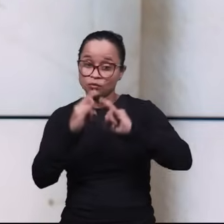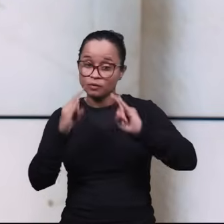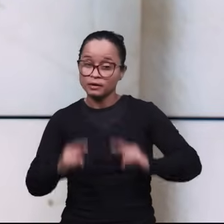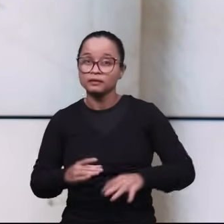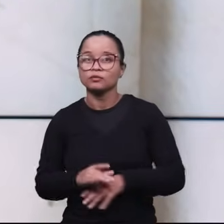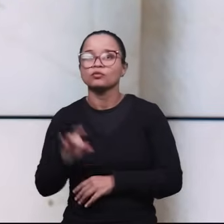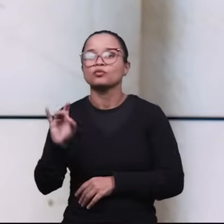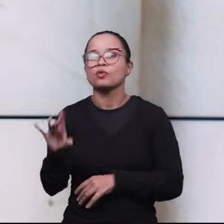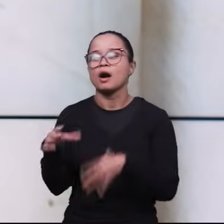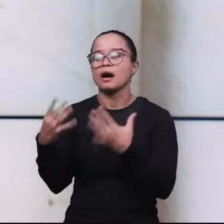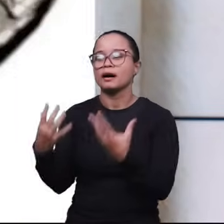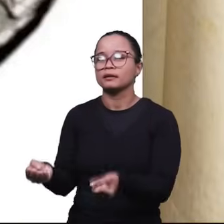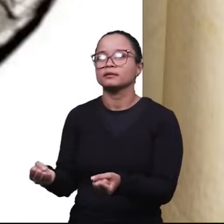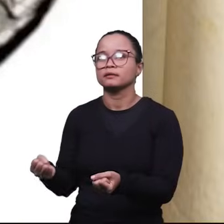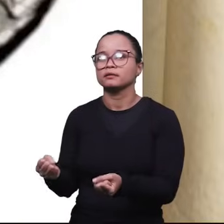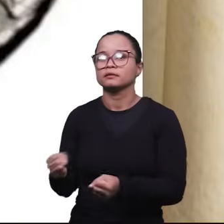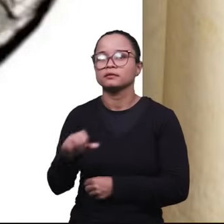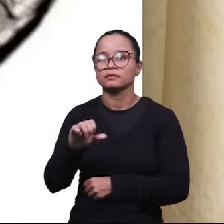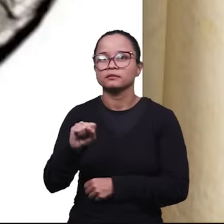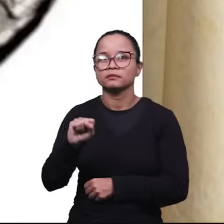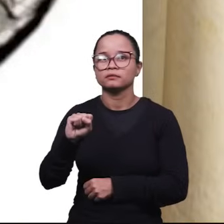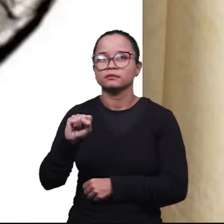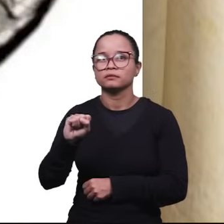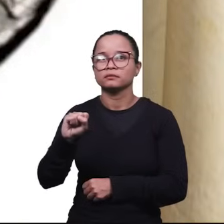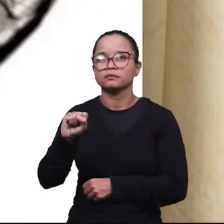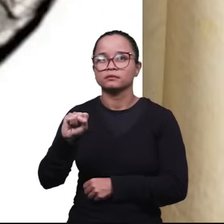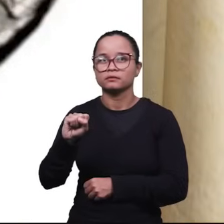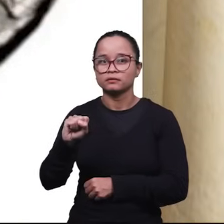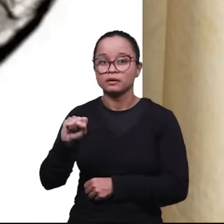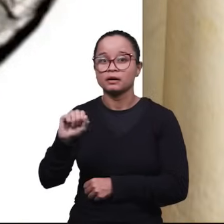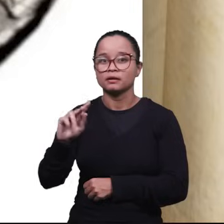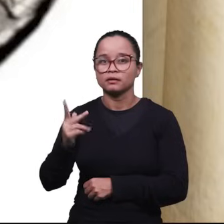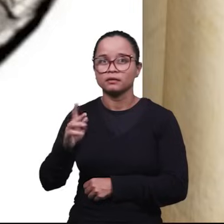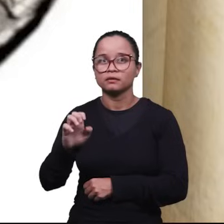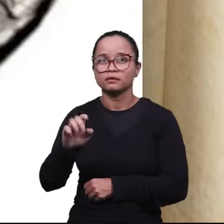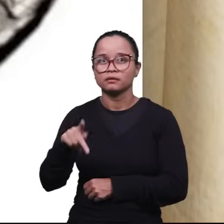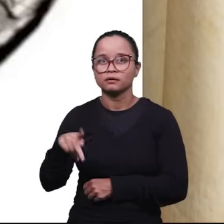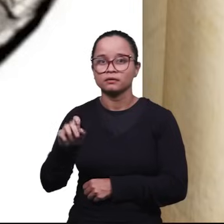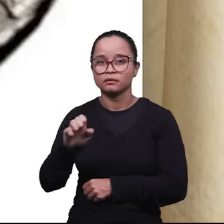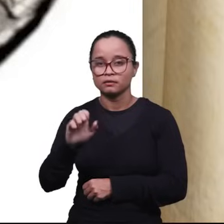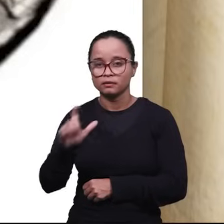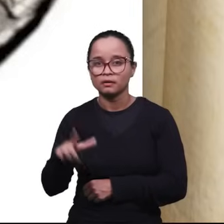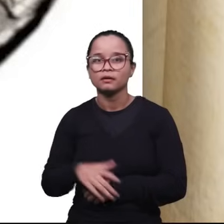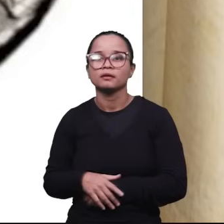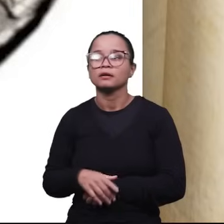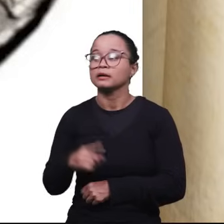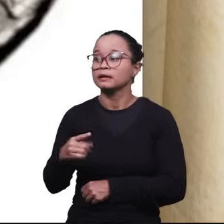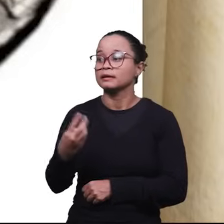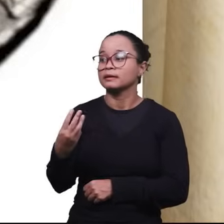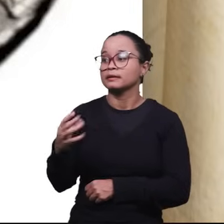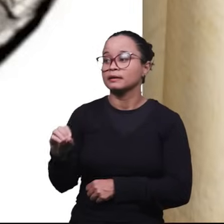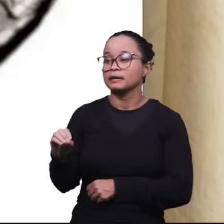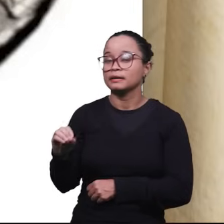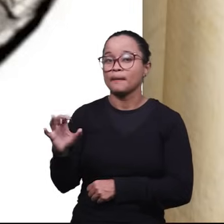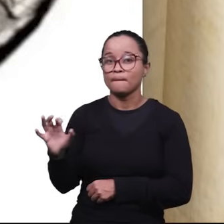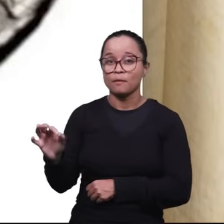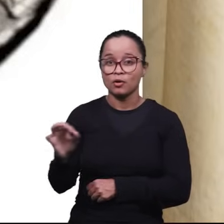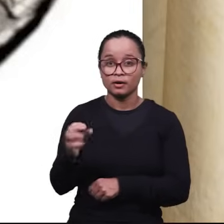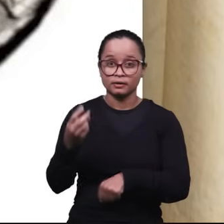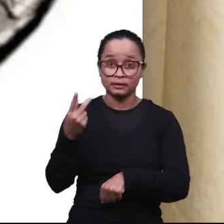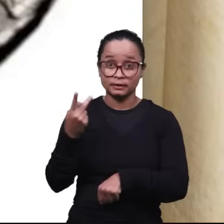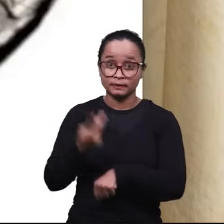templo só era aceita shekel de Tiro. Por isso que os sacerdotes pagaram 30 moedas de prata, que